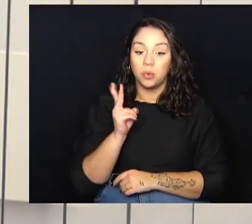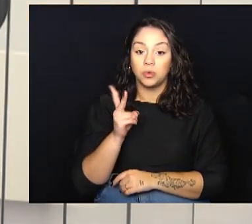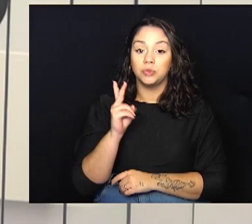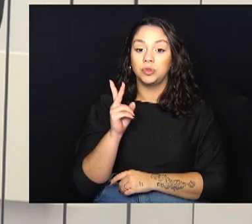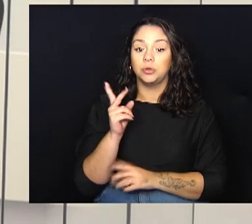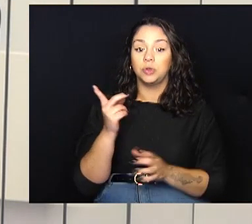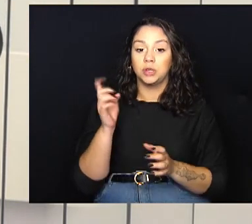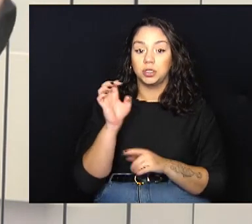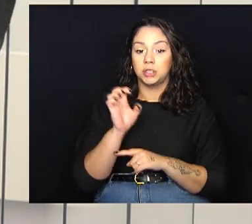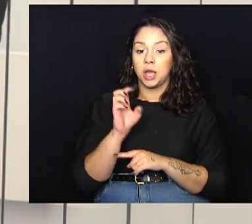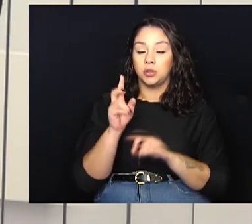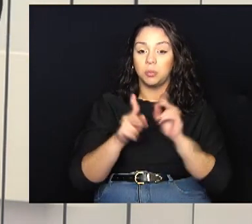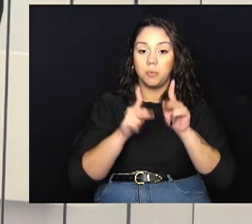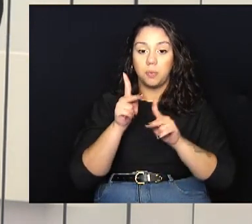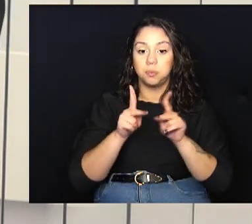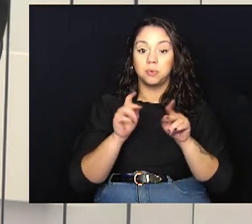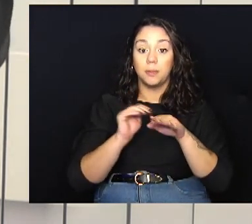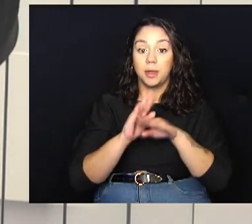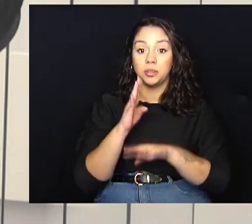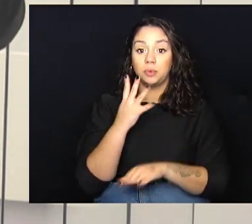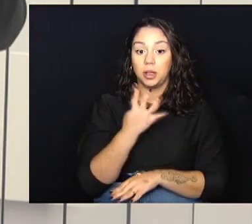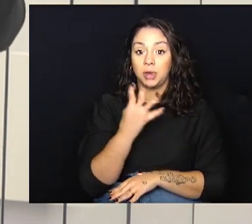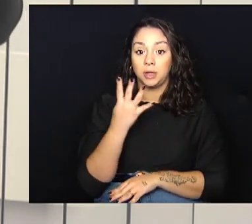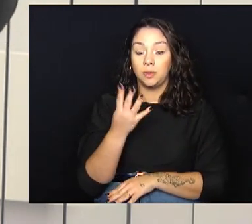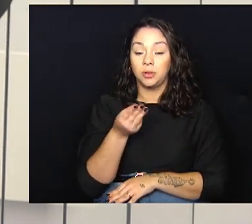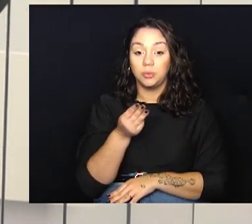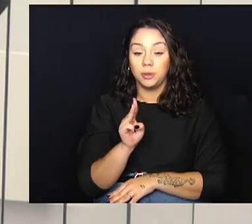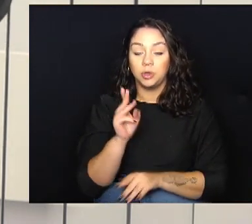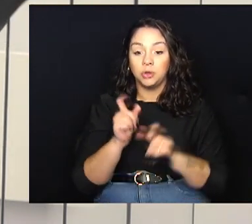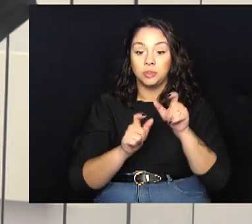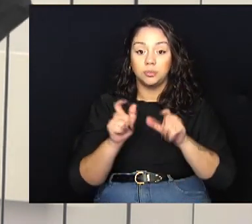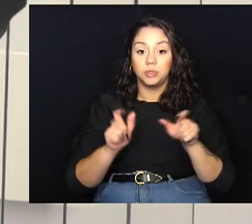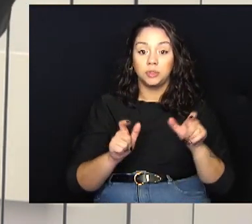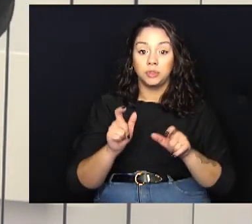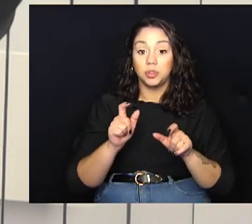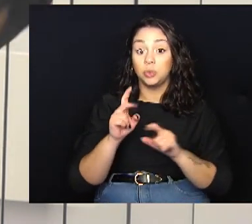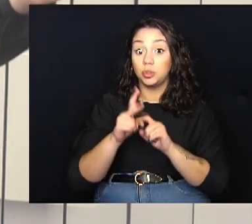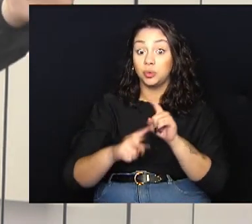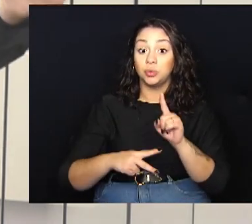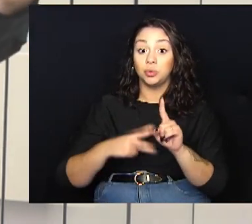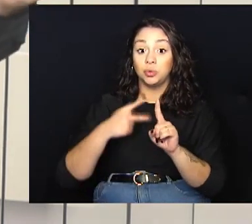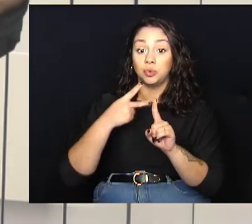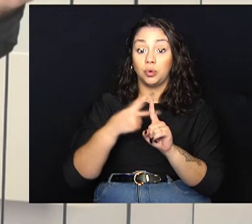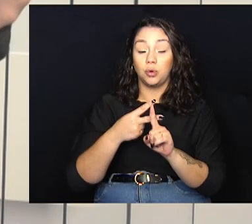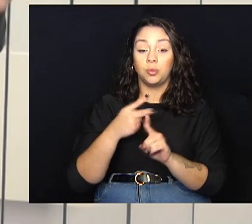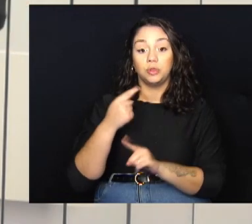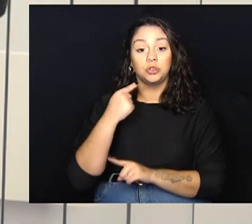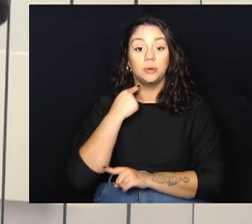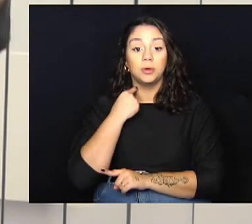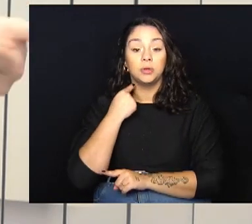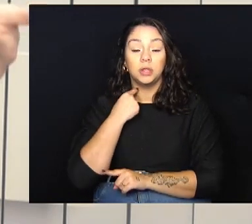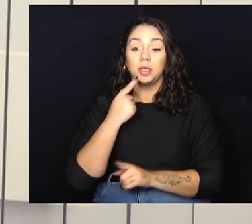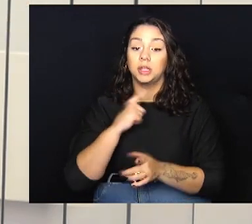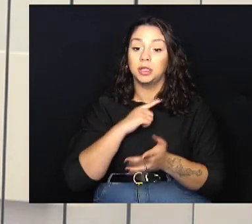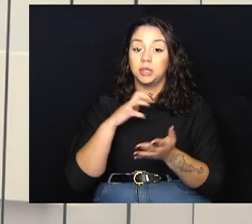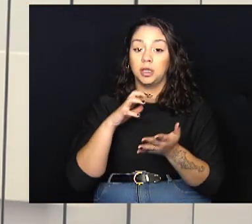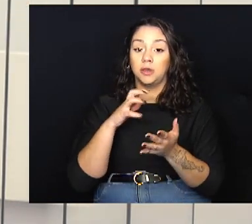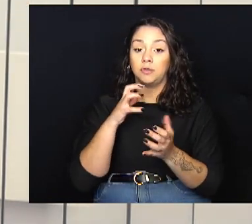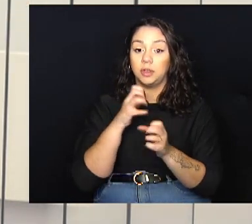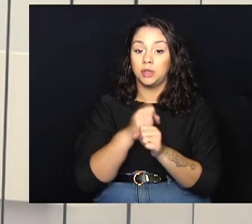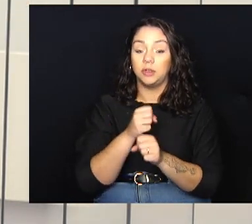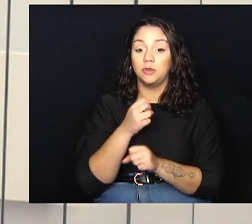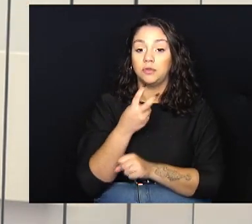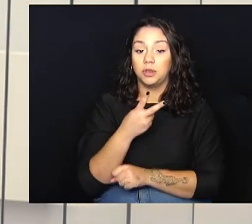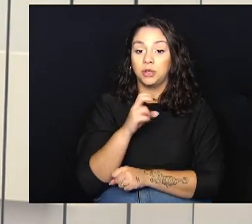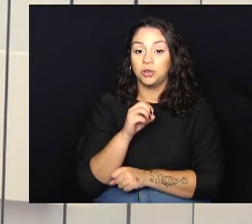populoso com mais de 44 milhões de pessoas mais que o dobro que Minas Gerais que registrou 20 milhões